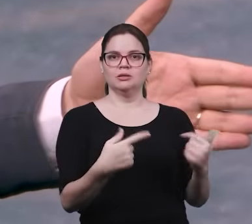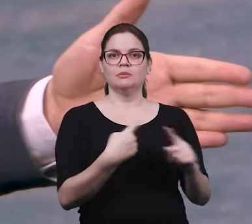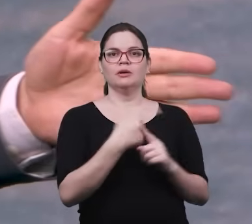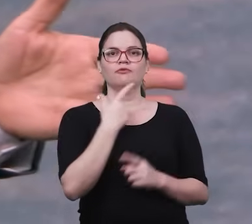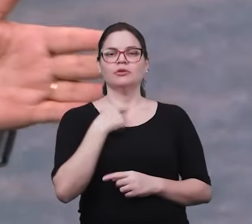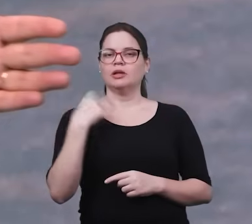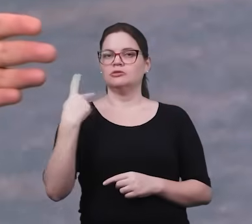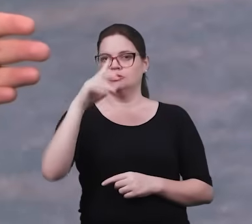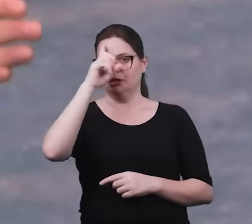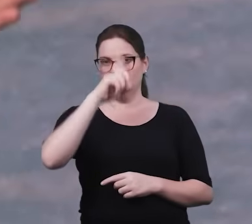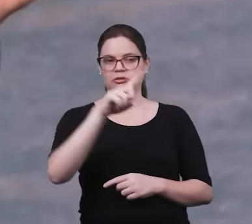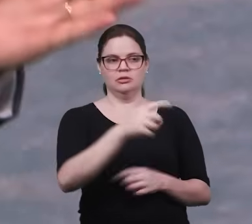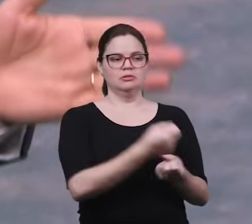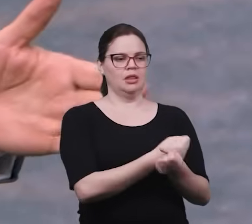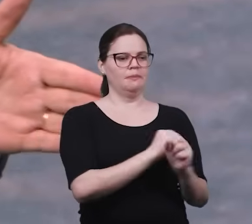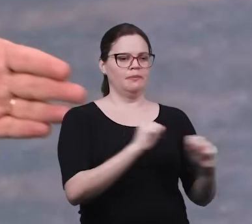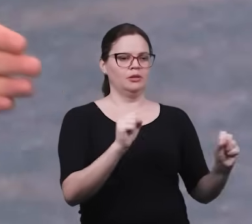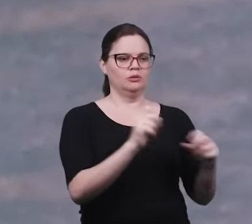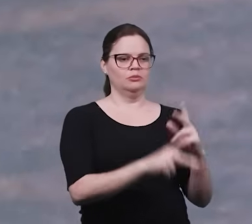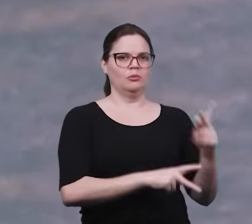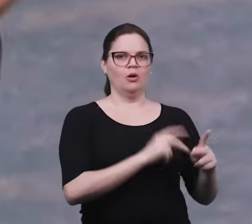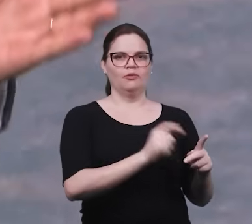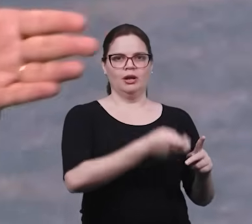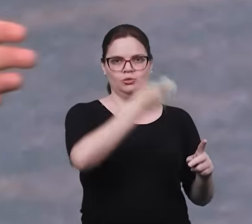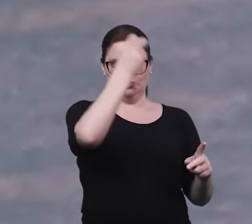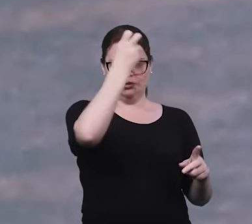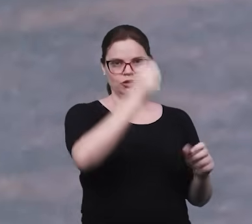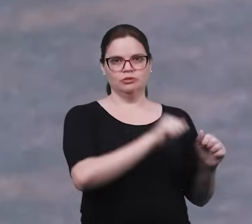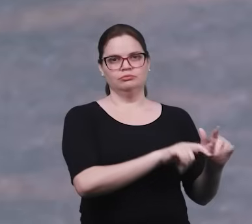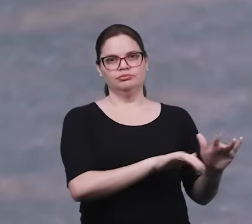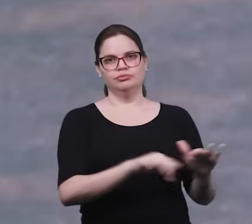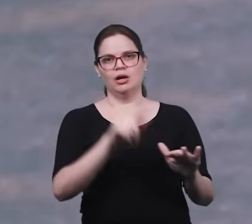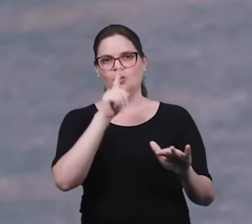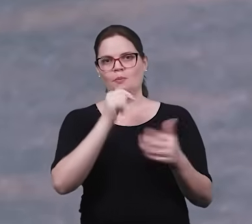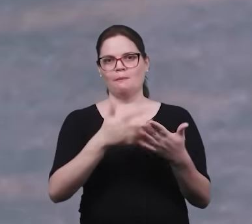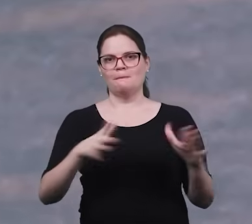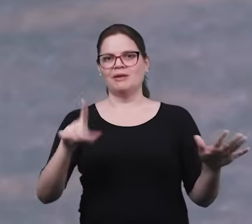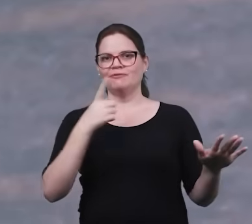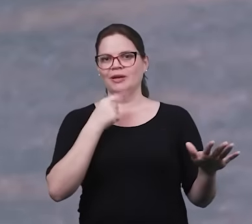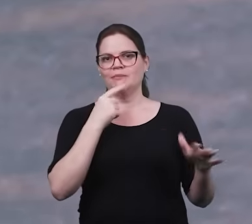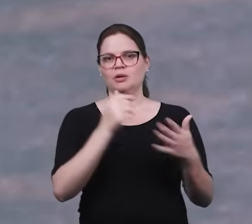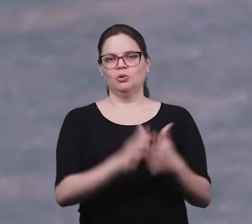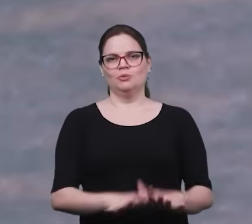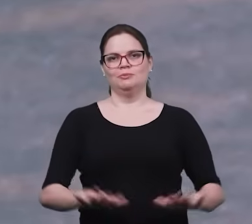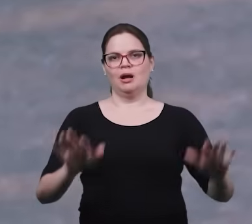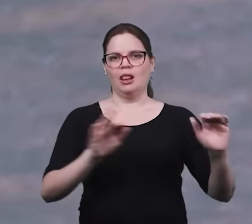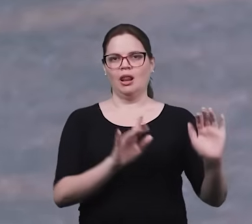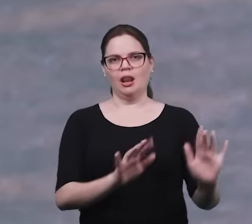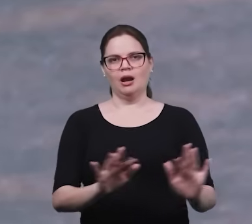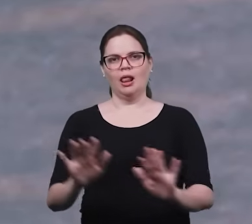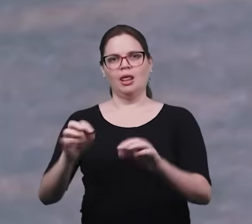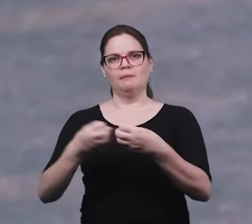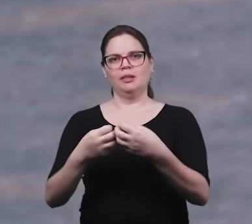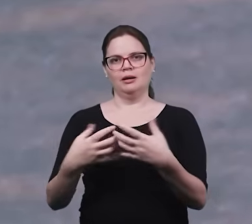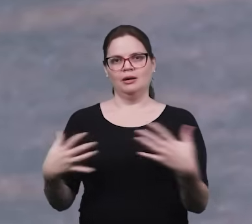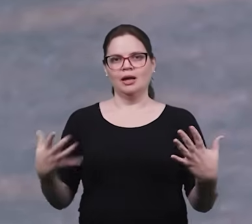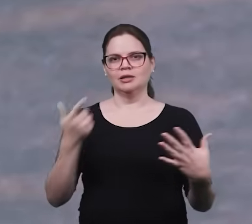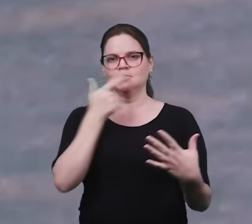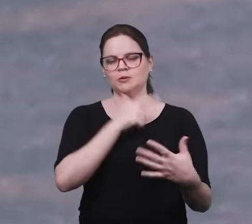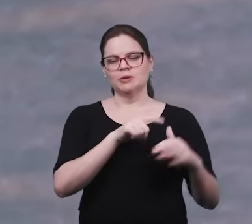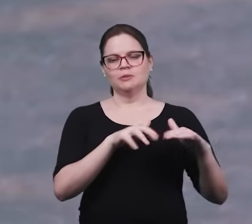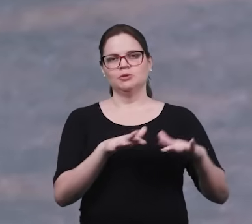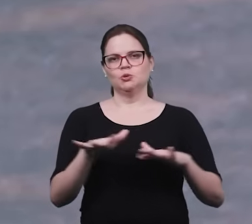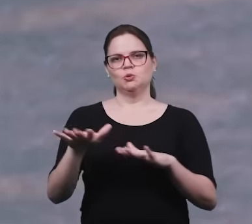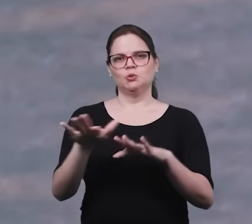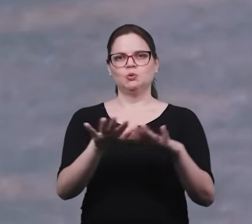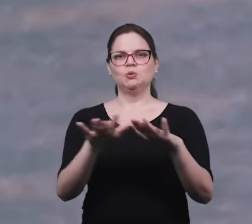de Deus os tirou do Egito, abriu o Mar Vermelho, operou maravilhas e os levou até onde levou. Na medida em que eles substituem